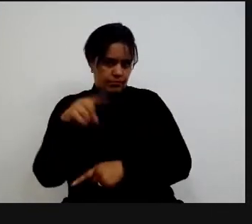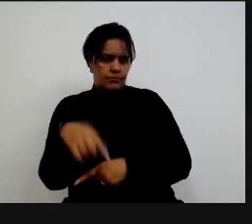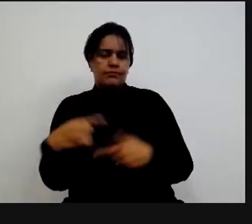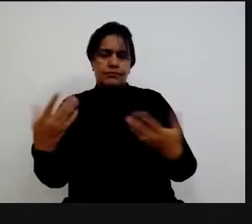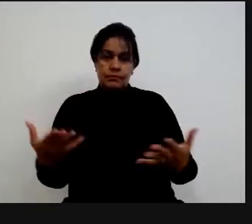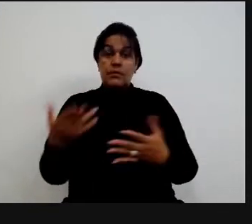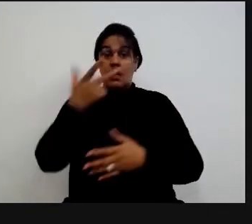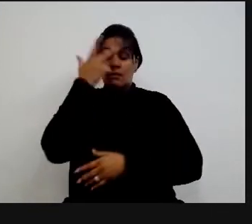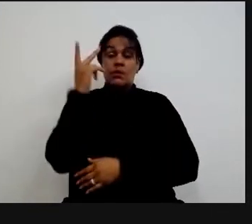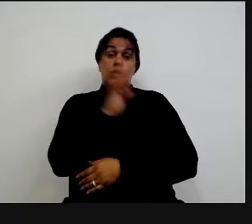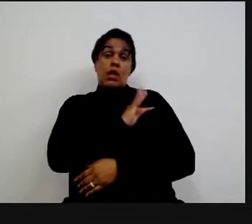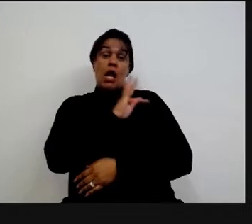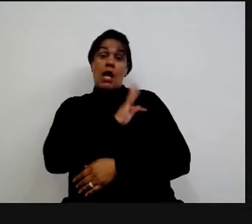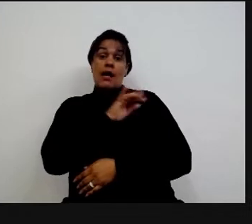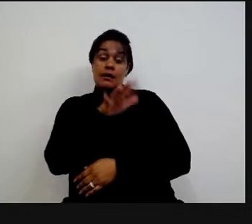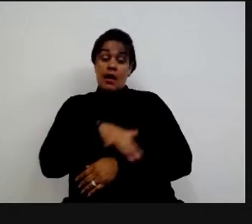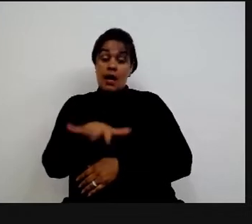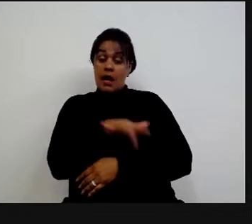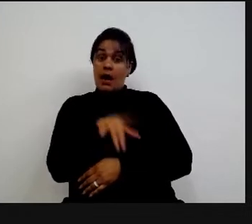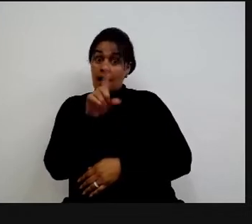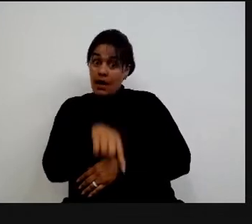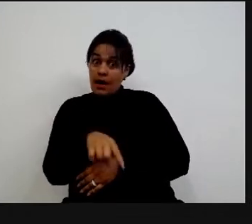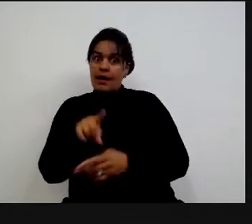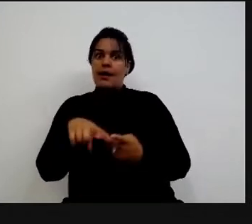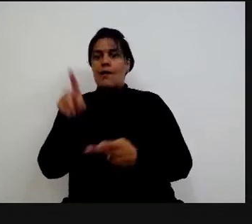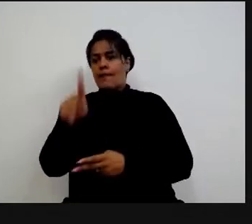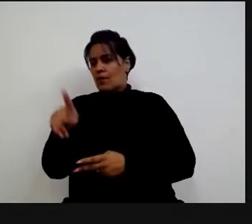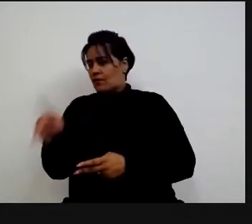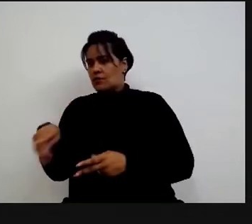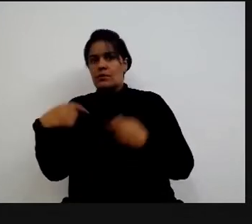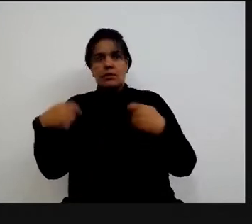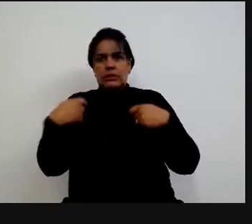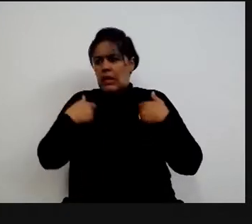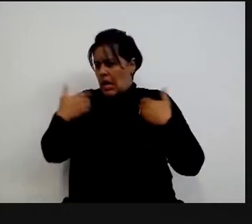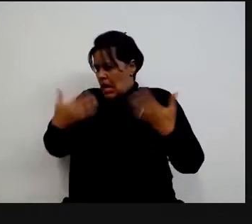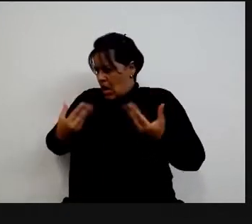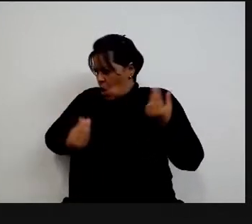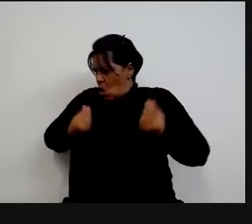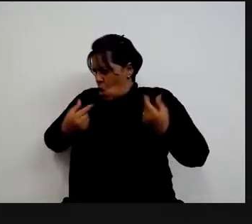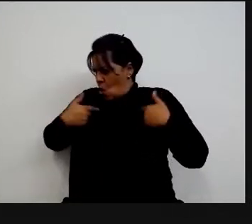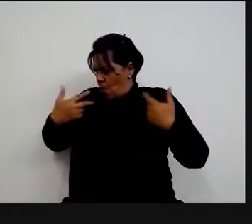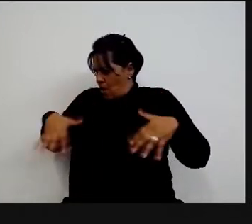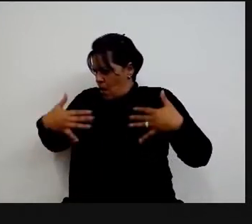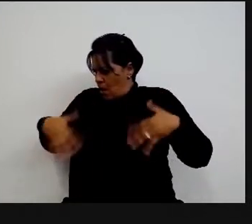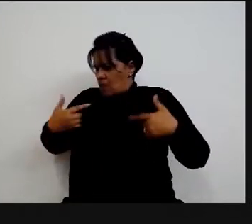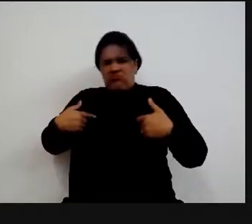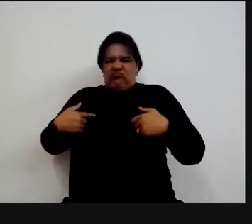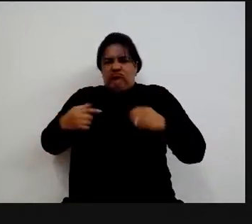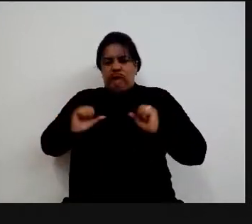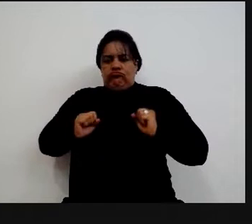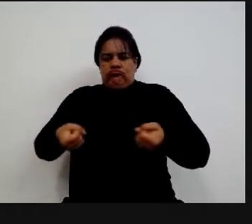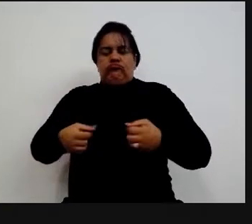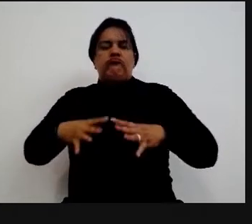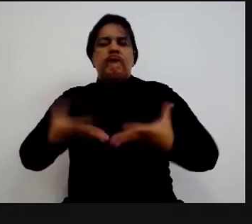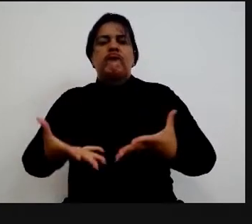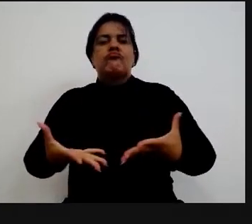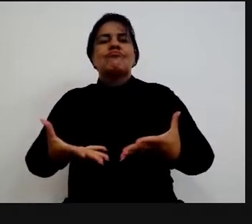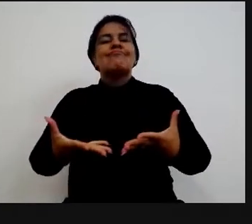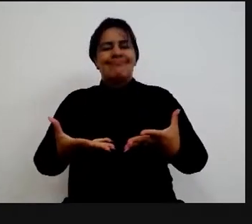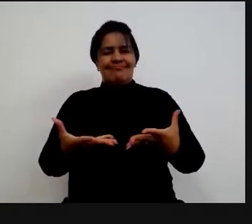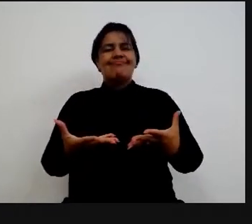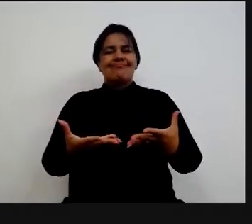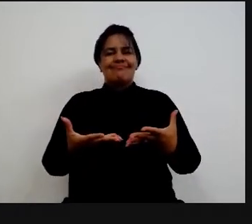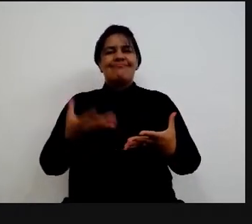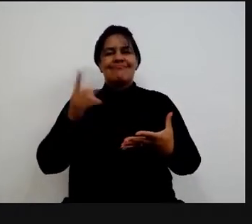educação, os próprios professores, né? E agora, como é que eu faço? Eu vou. Né? Era quase...